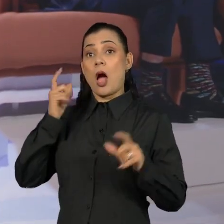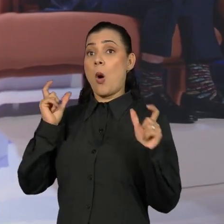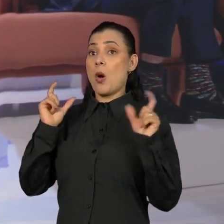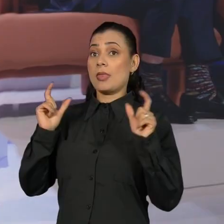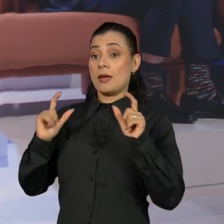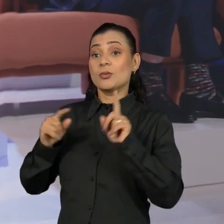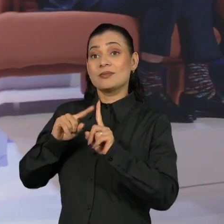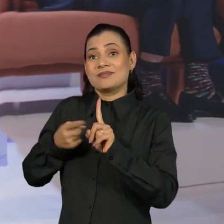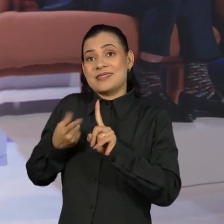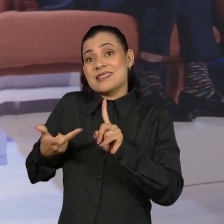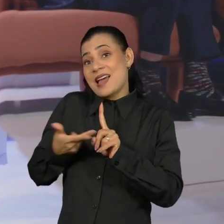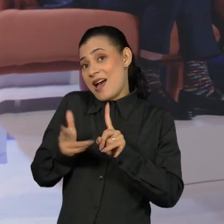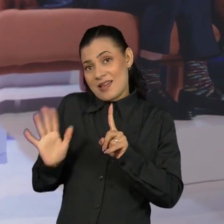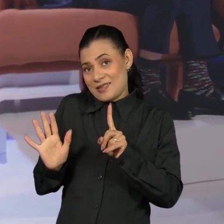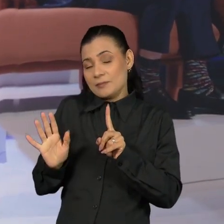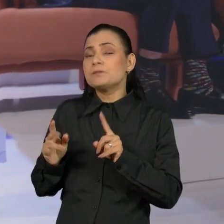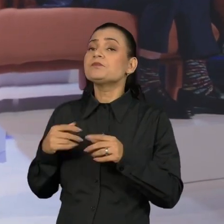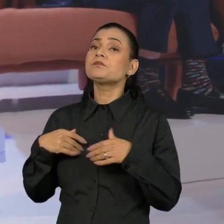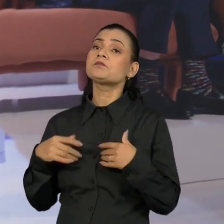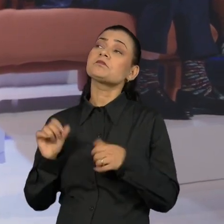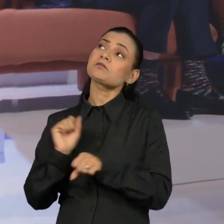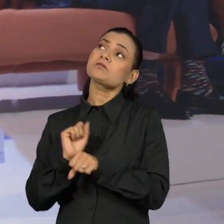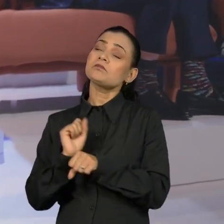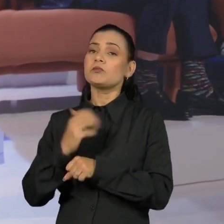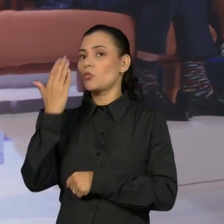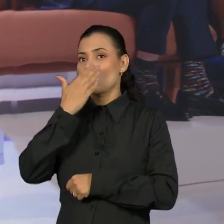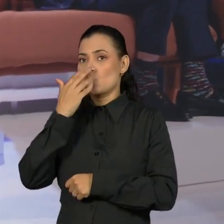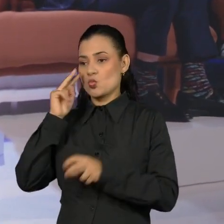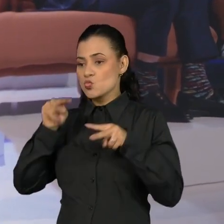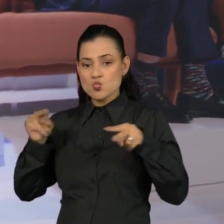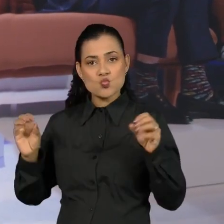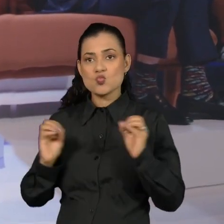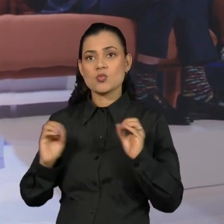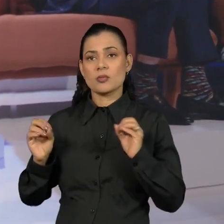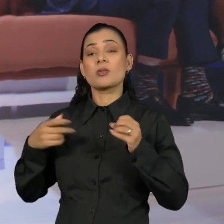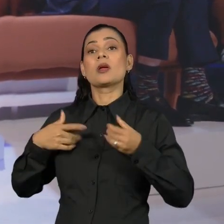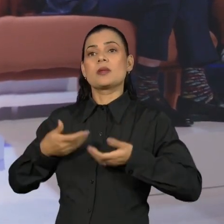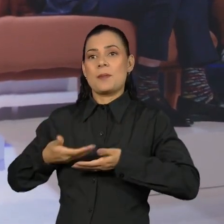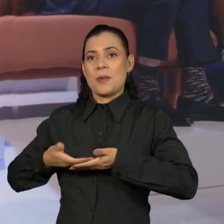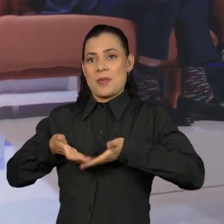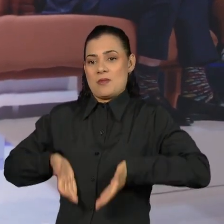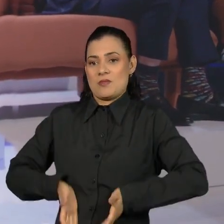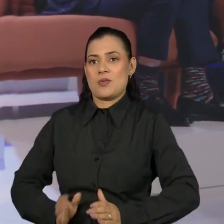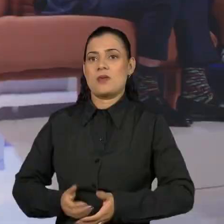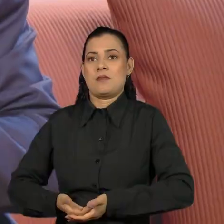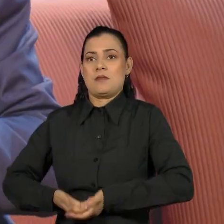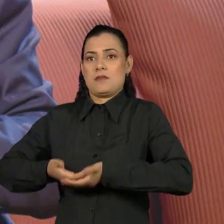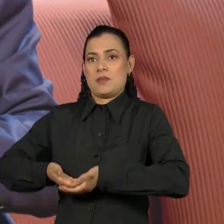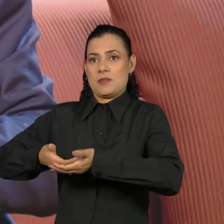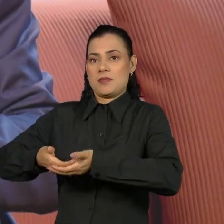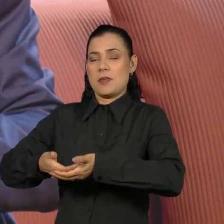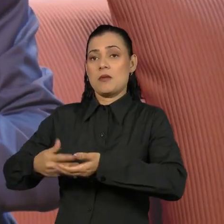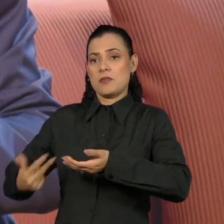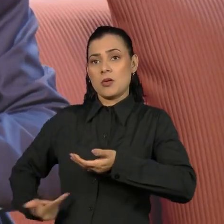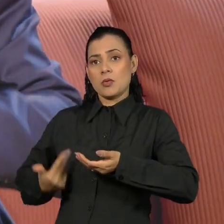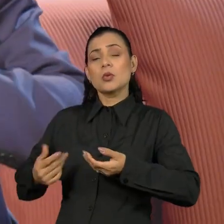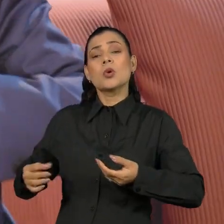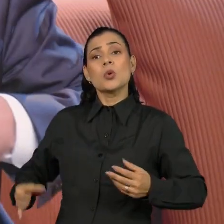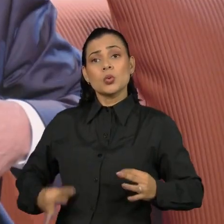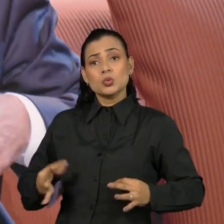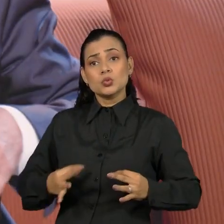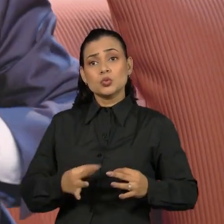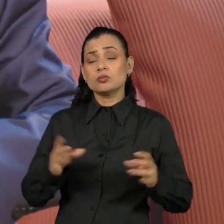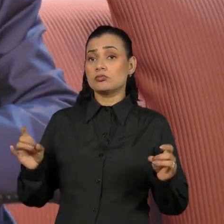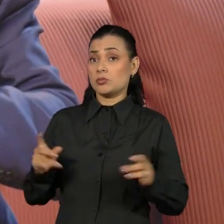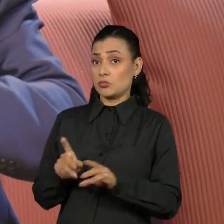durante a cirurgia. Põe aquele pano lá, você não vê nada, tira a criança, tal, costura. Então, estou ali quietinho, fiz a